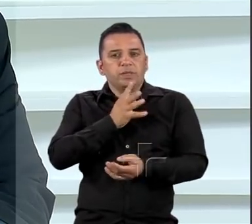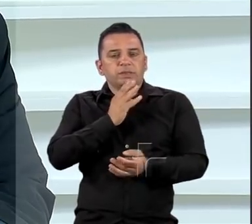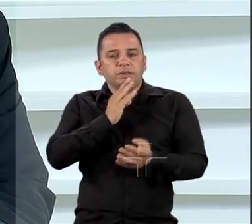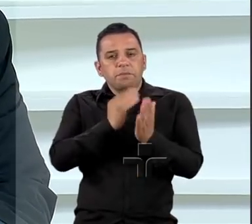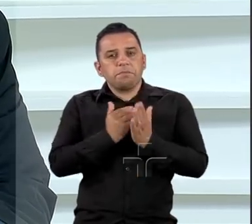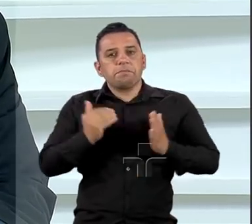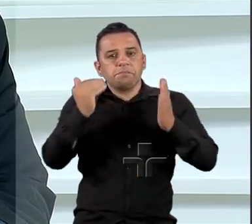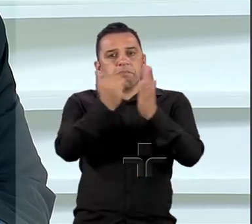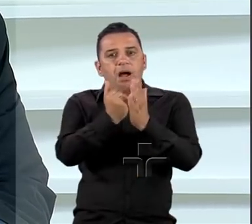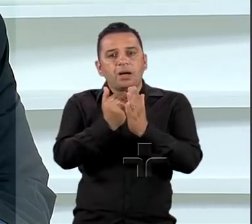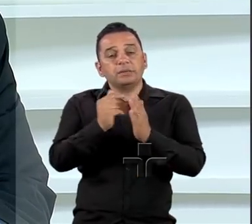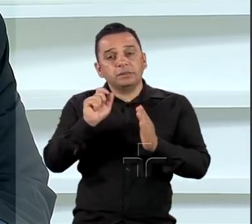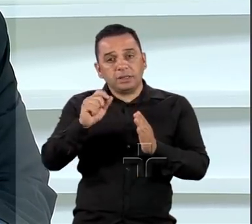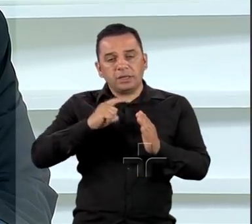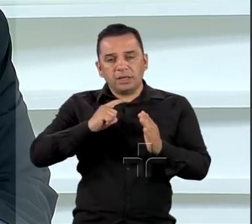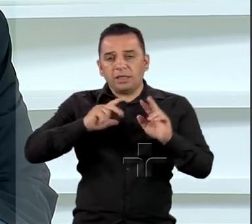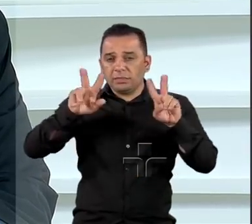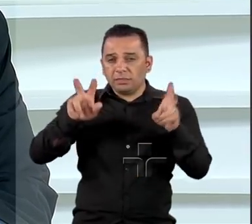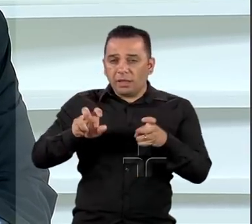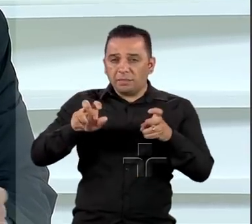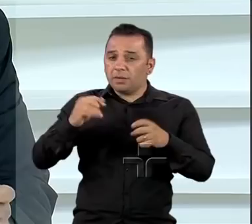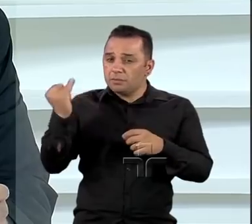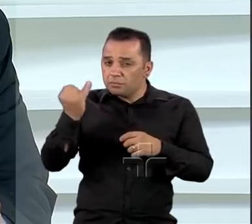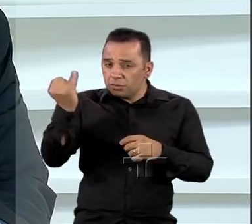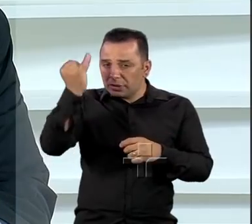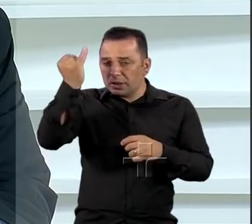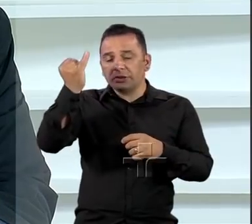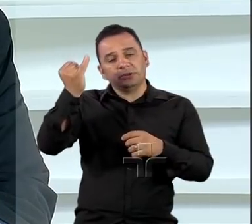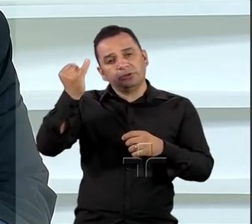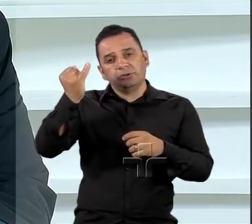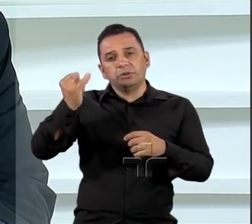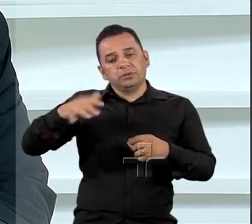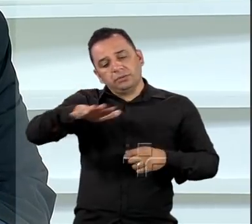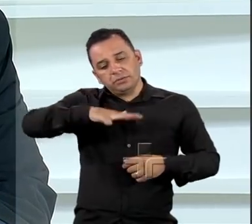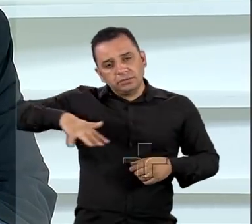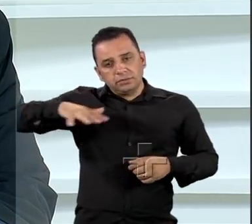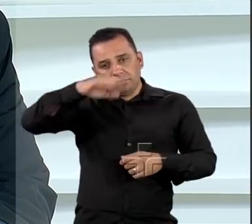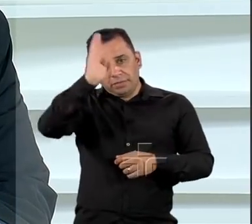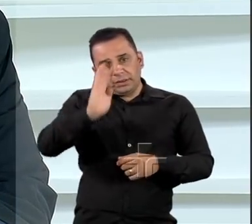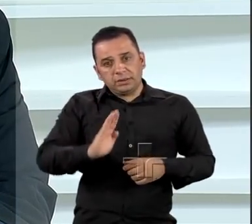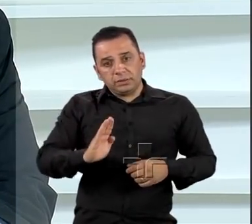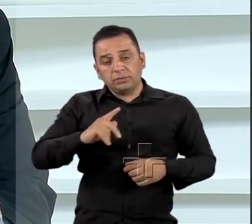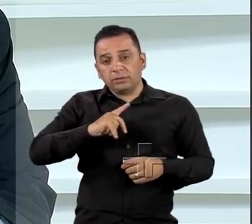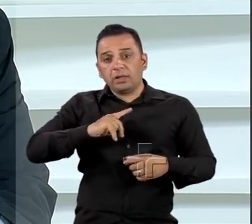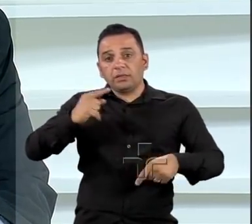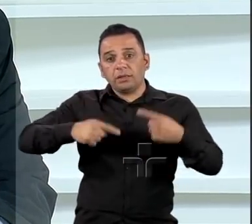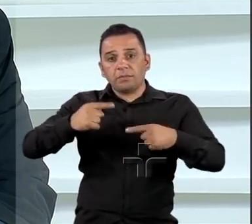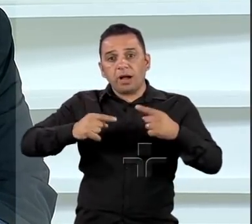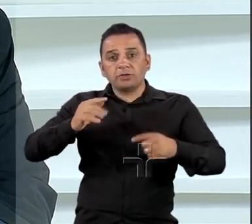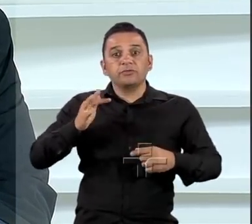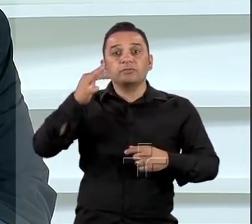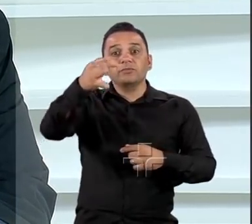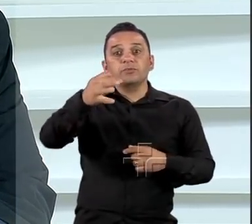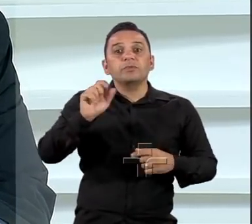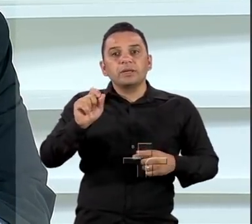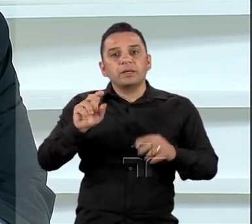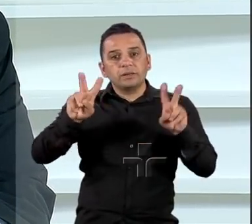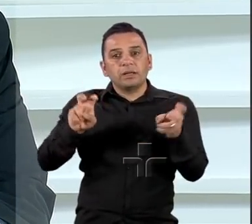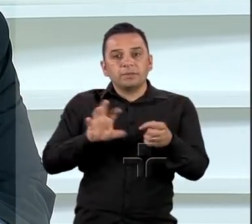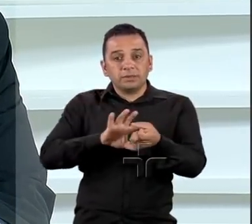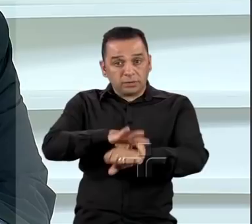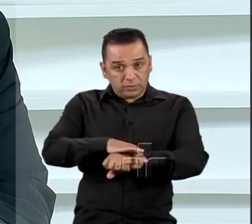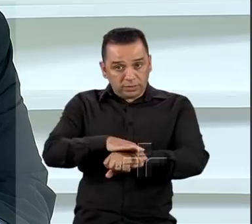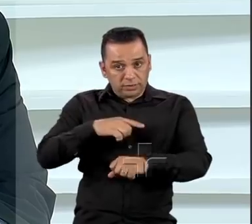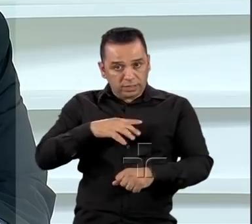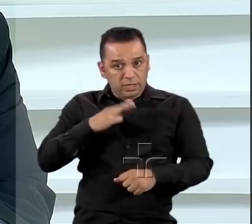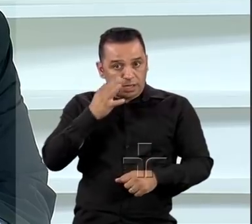mais preocupam a população do país. O próximo debate será sobre segurança. Estamos no ar em todo o país pela TV